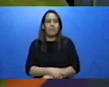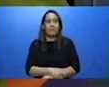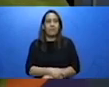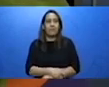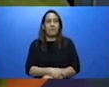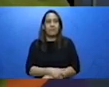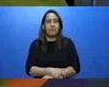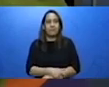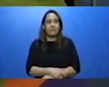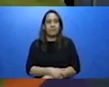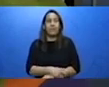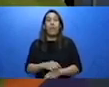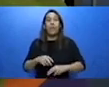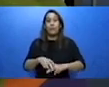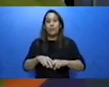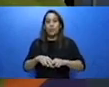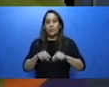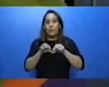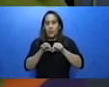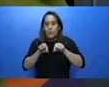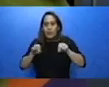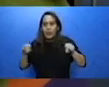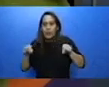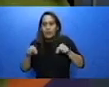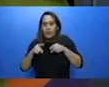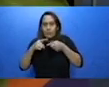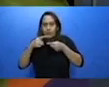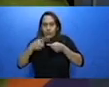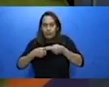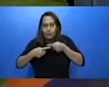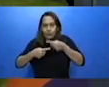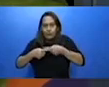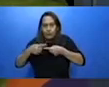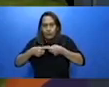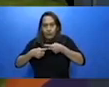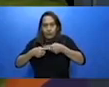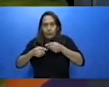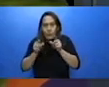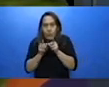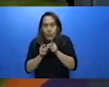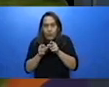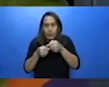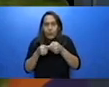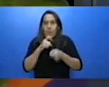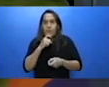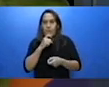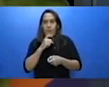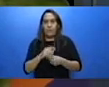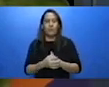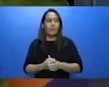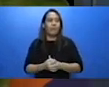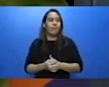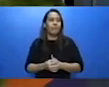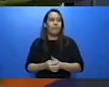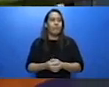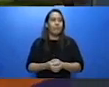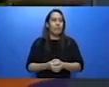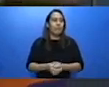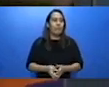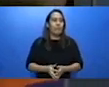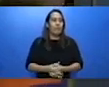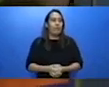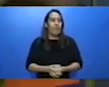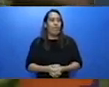água líquida e por isso que ele grudou. Isso é o relato do que foi observado durante